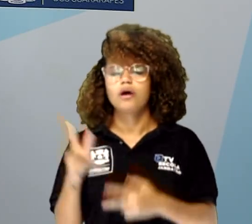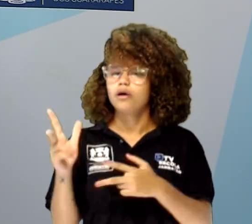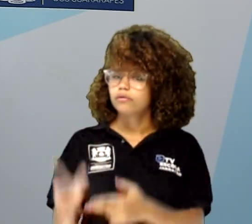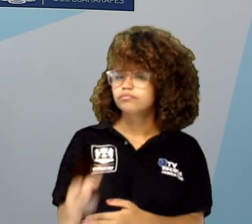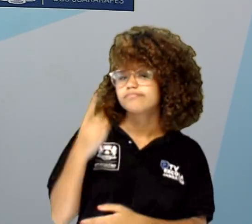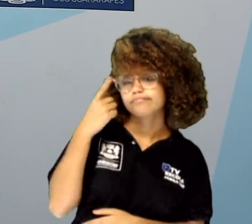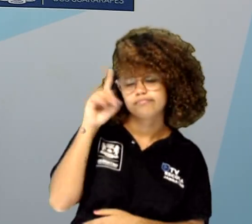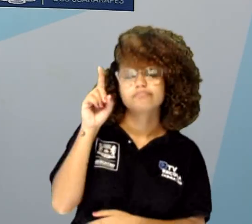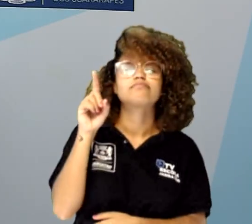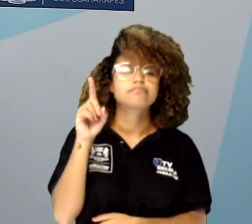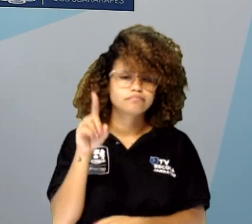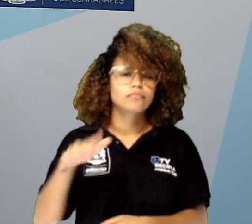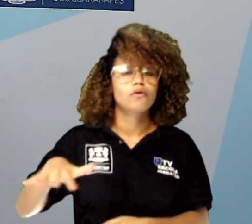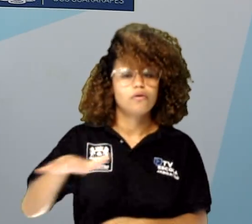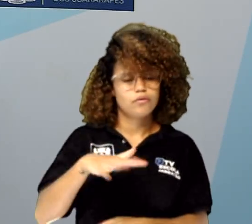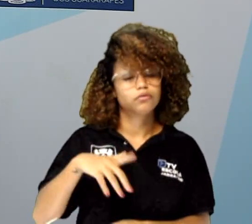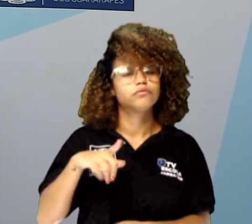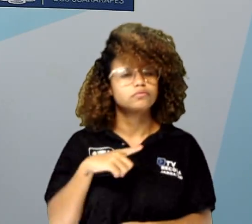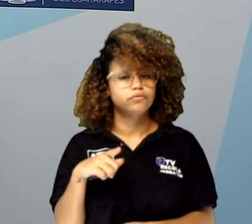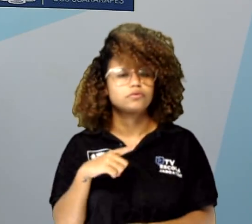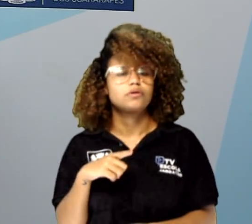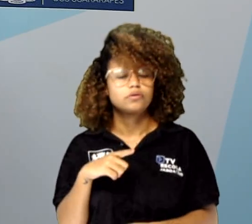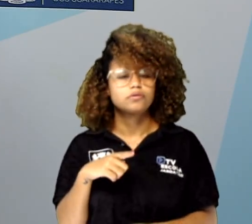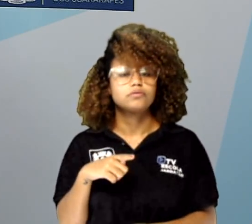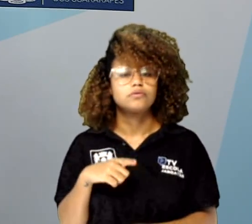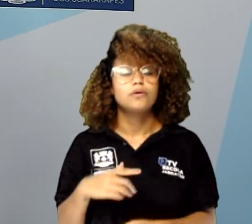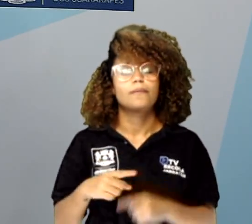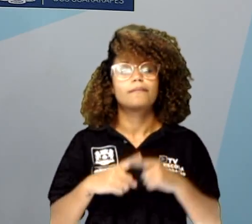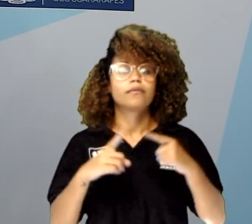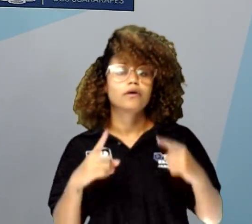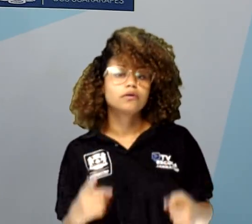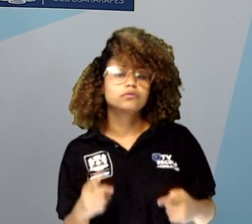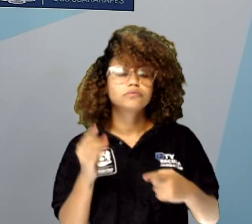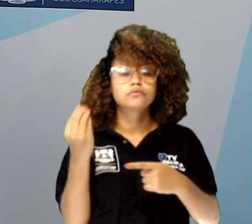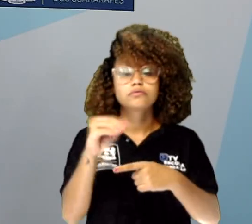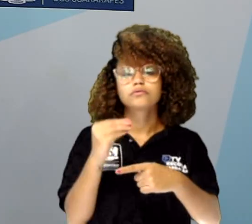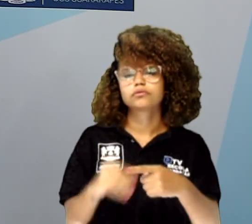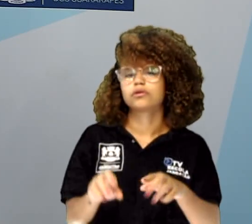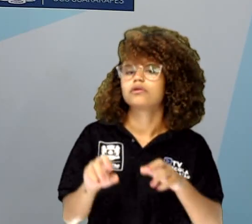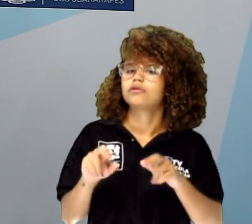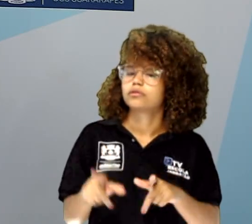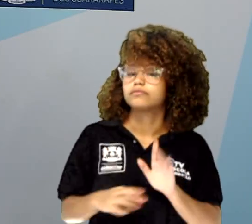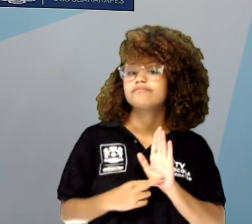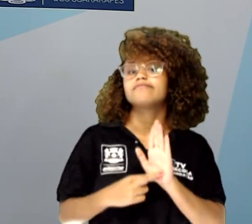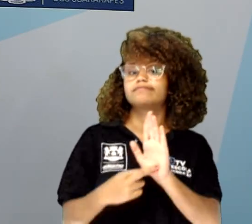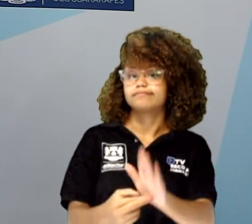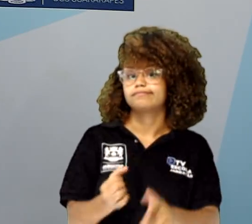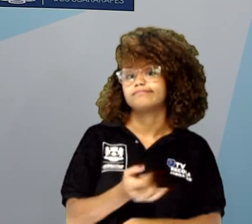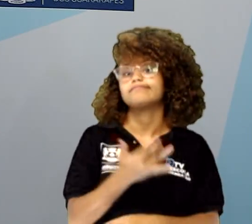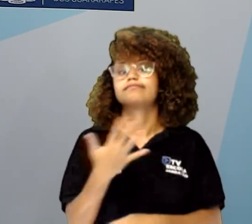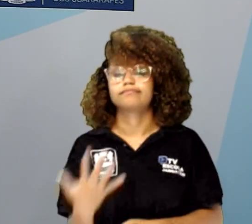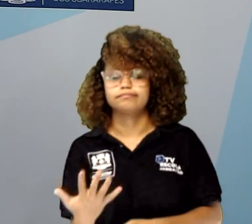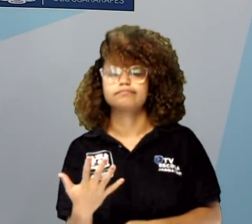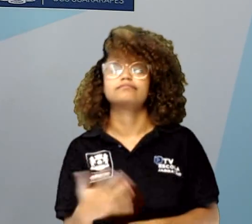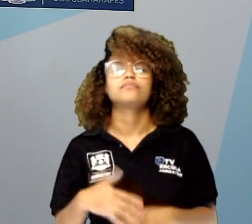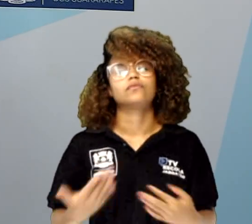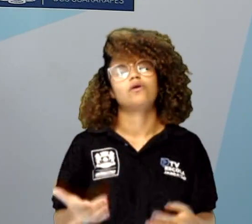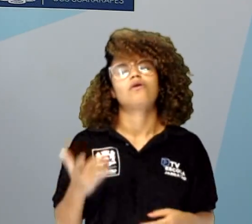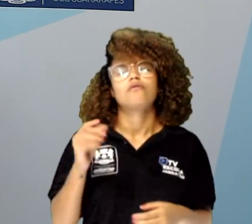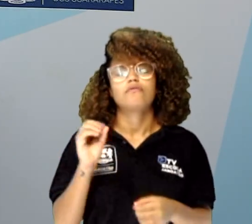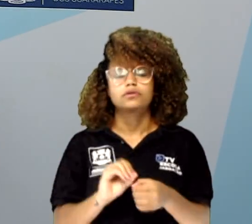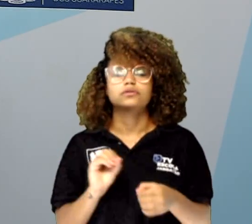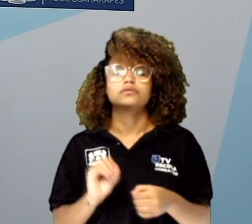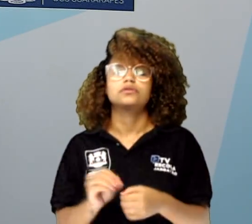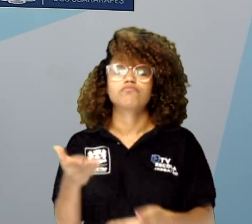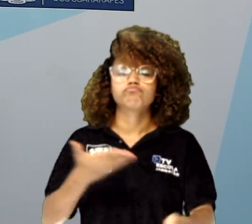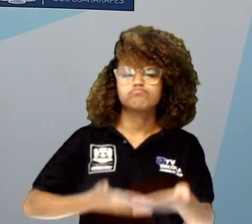ó, mesma área aqui preenchida, mas uma fração diferente para representar essa quantidade. Então, a gente está fazendo o processo